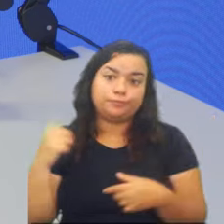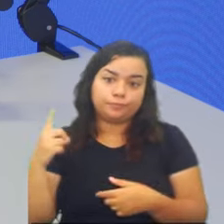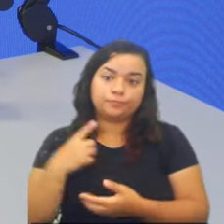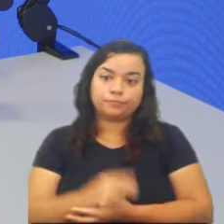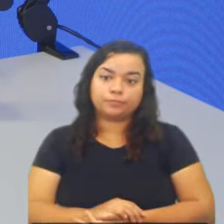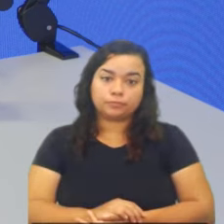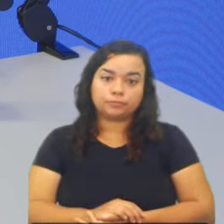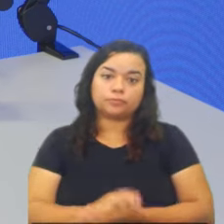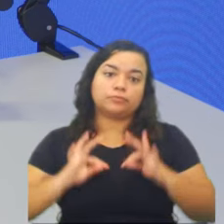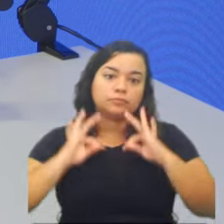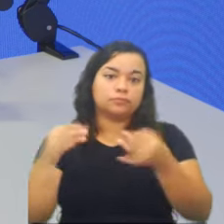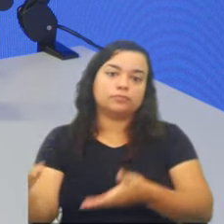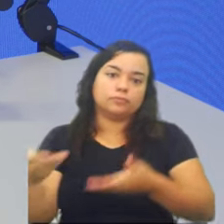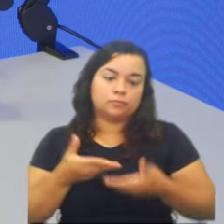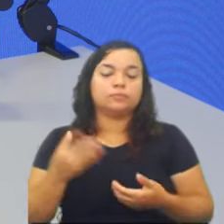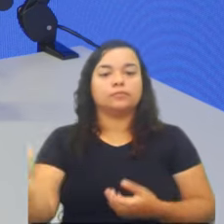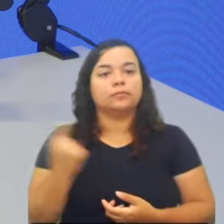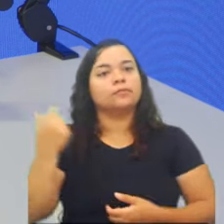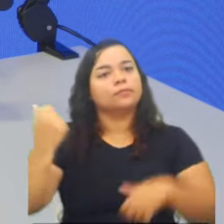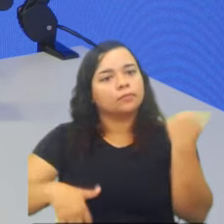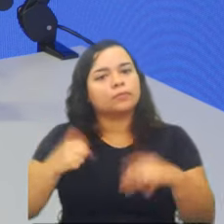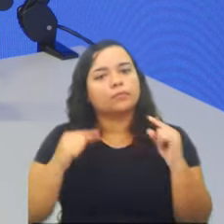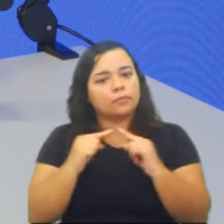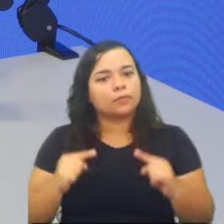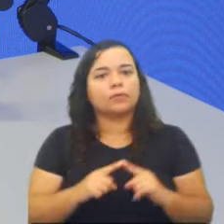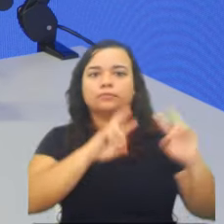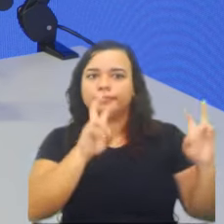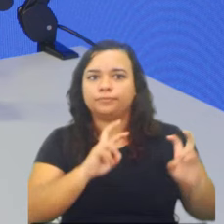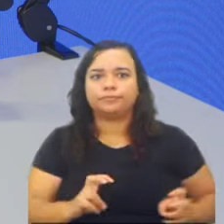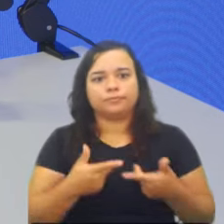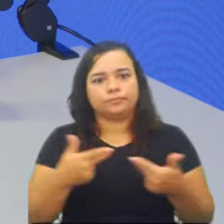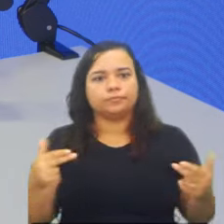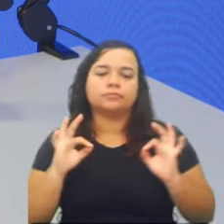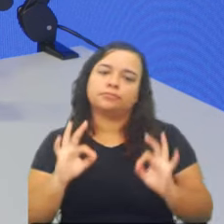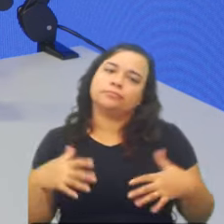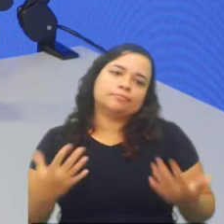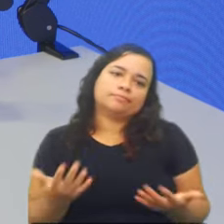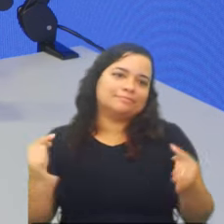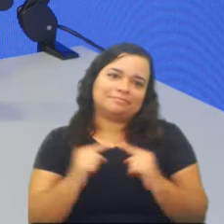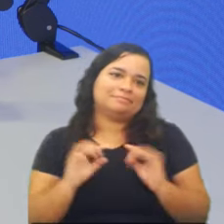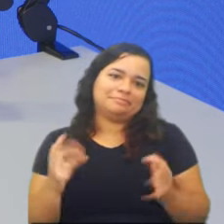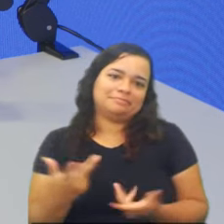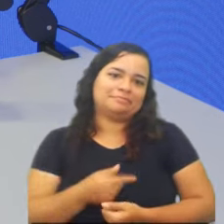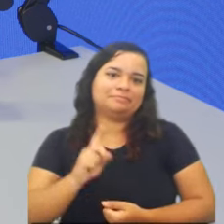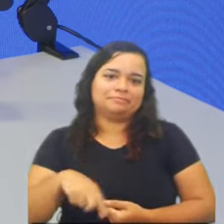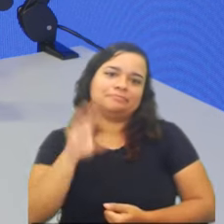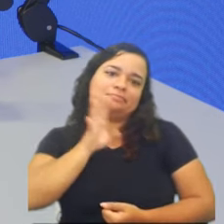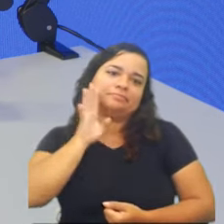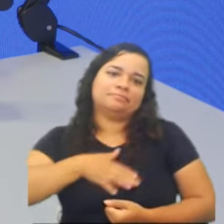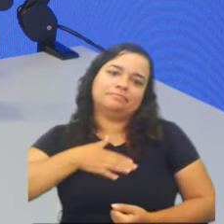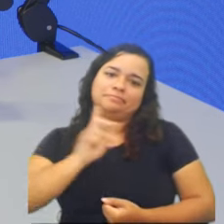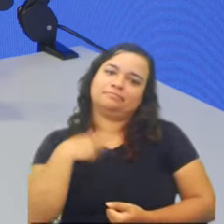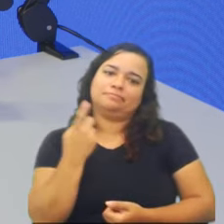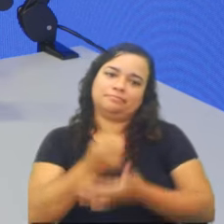discussão aberta e né e todo mundo tá sendo convidado para vir para falar para né Eh então é tá tá